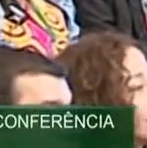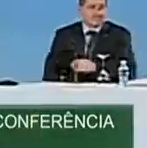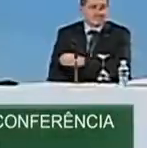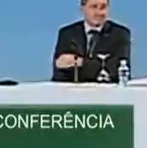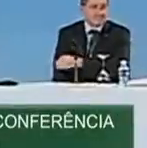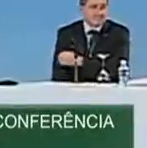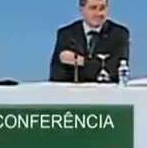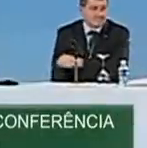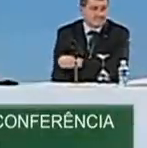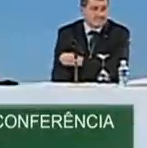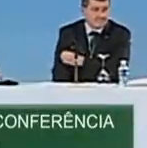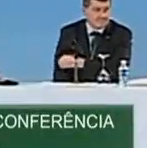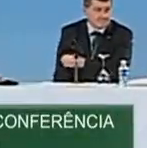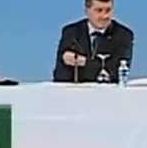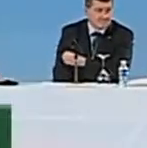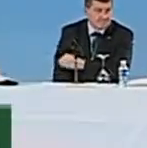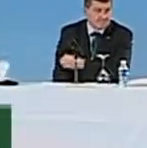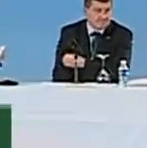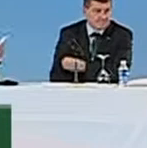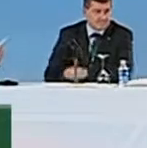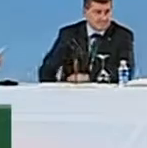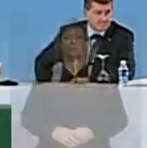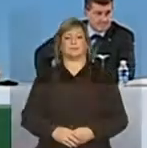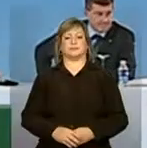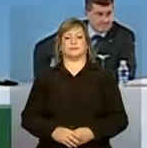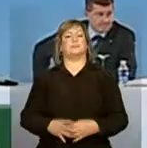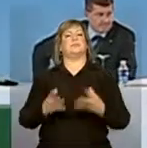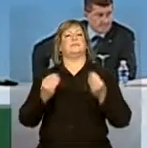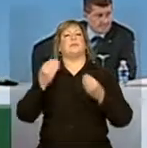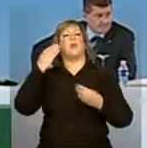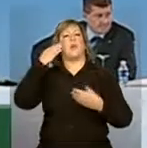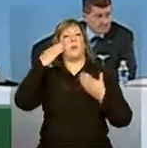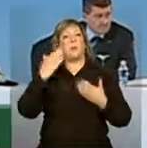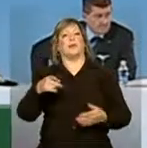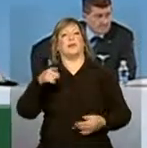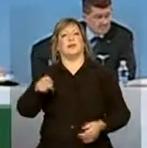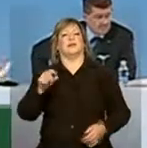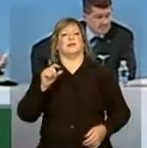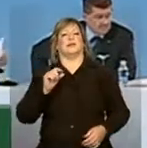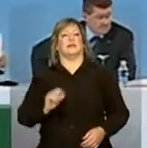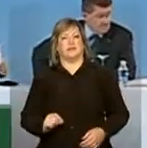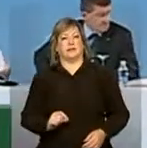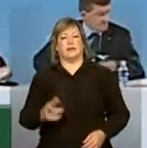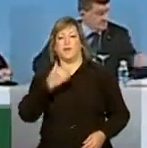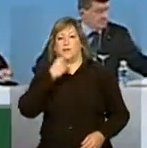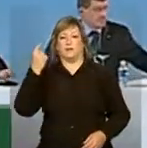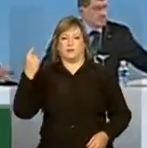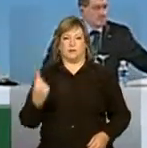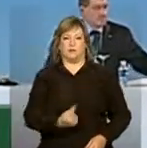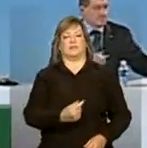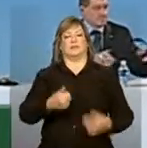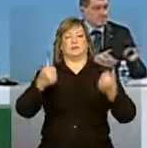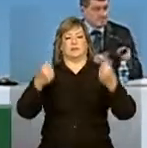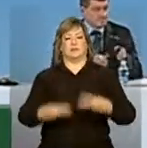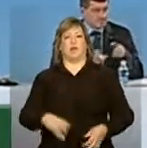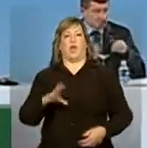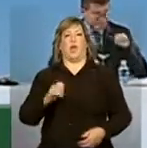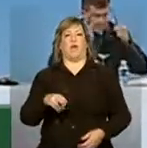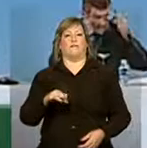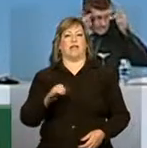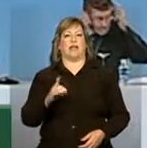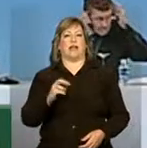Muito obrigado ao senhor Jeroen Beinart, da Confederação